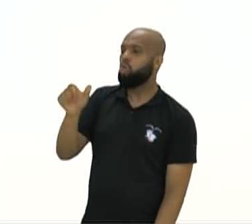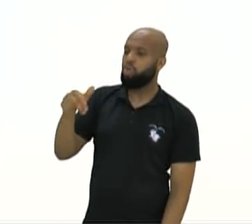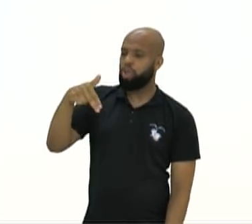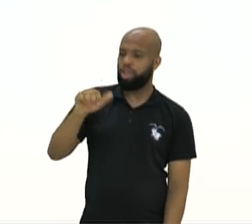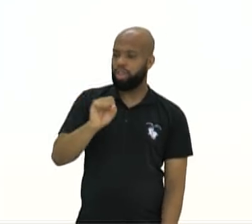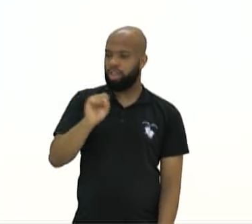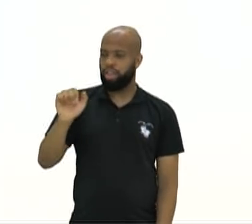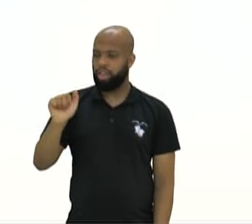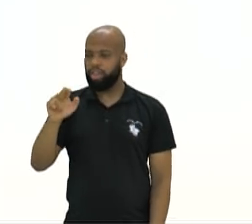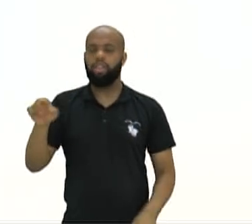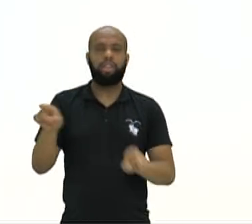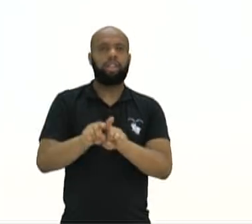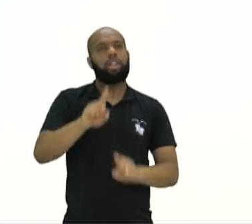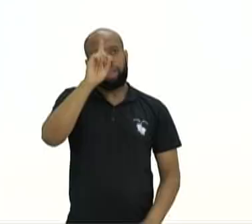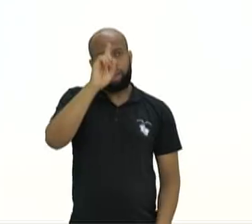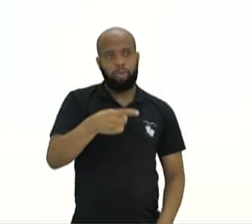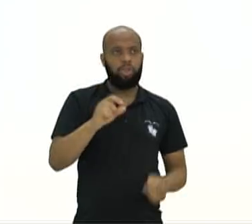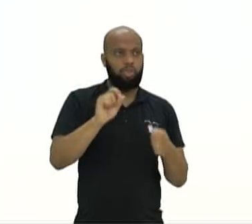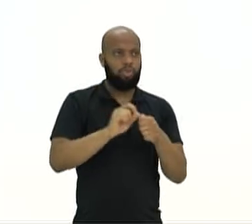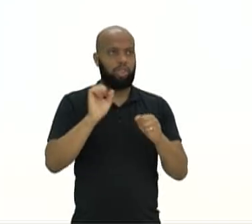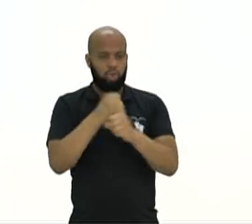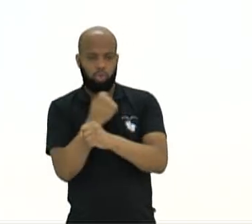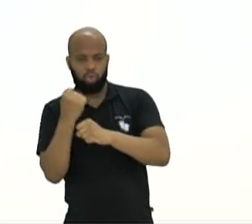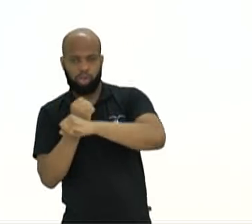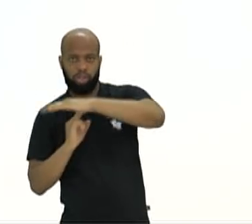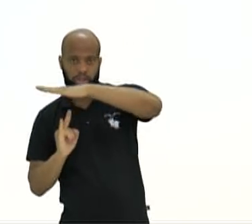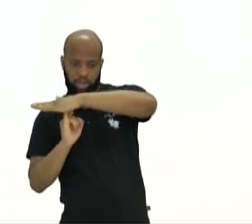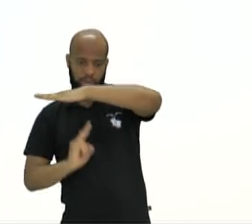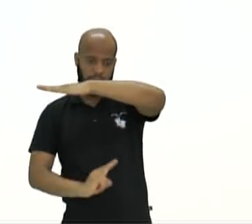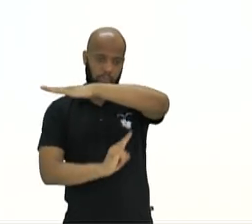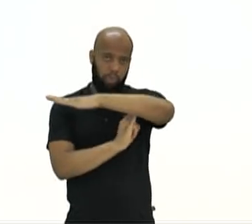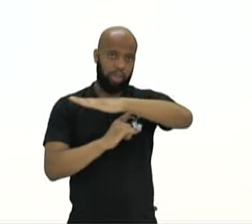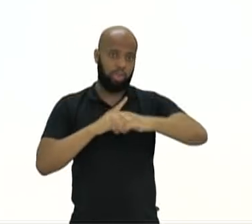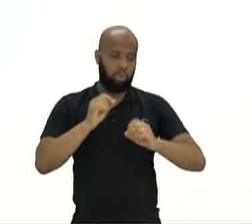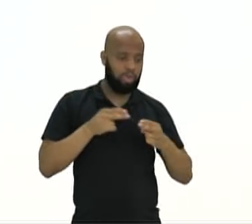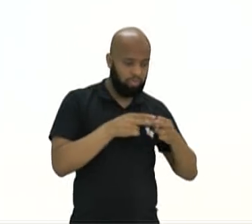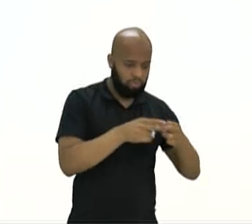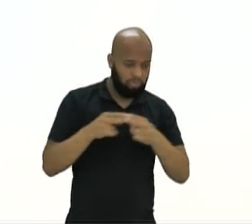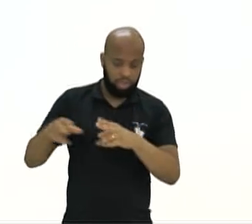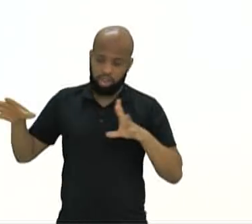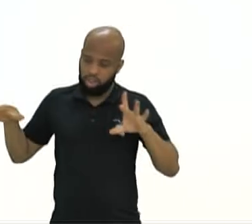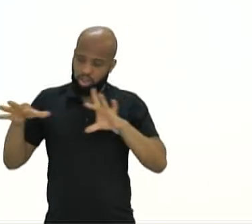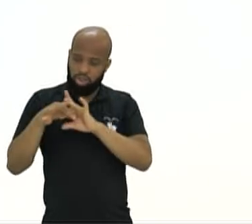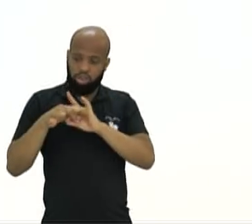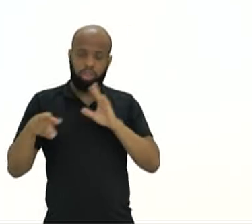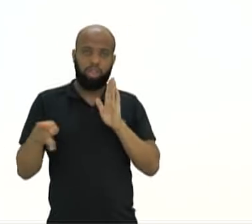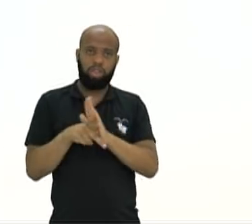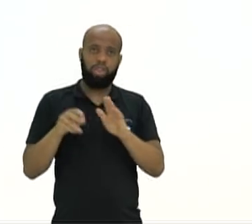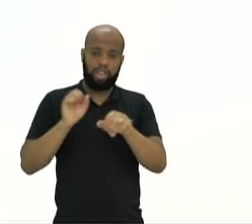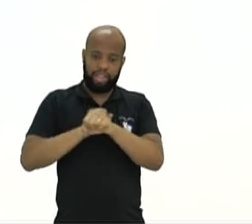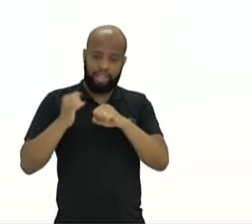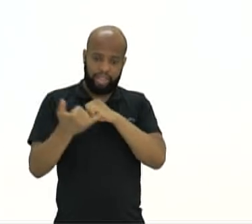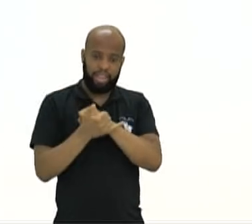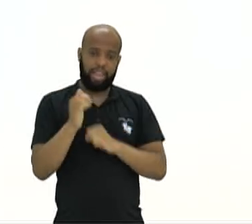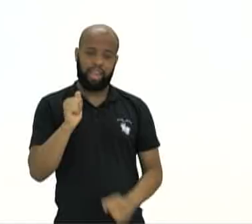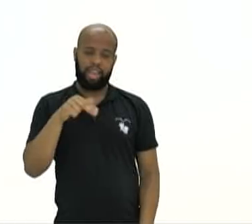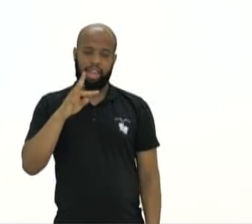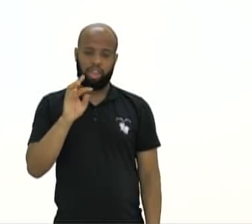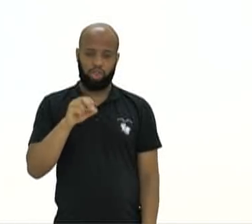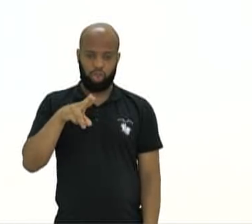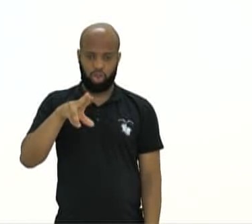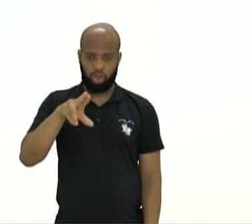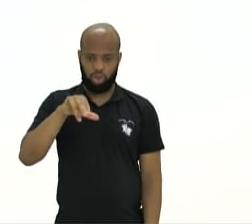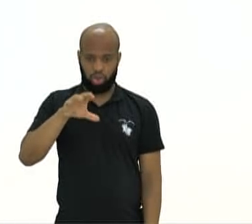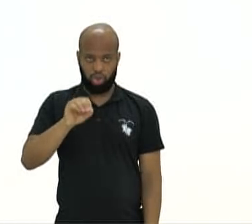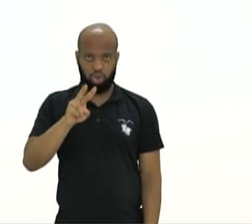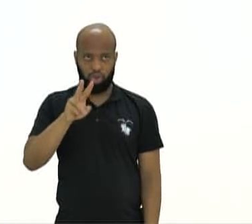Nassau também ordenou a construção de uma ponte, ligando o antigo porto à ilha de Antônio Vaz, é a ilha de Antônio Vaz, e esta ao continente. Vamos ver se eu